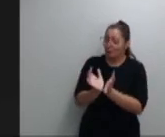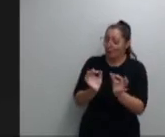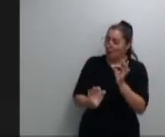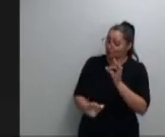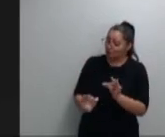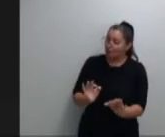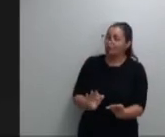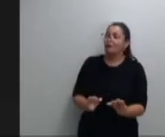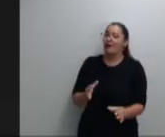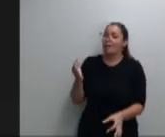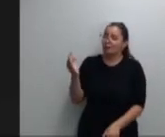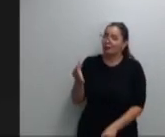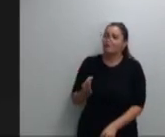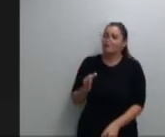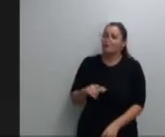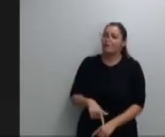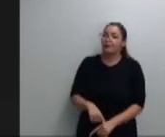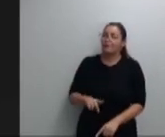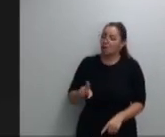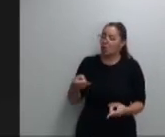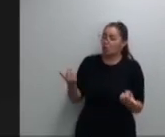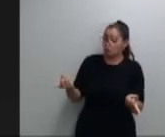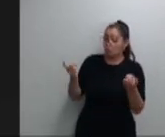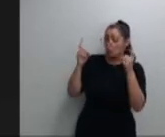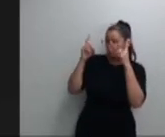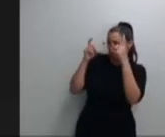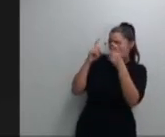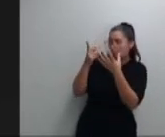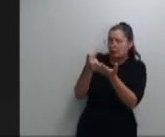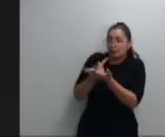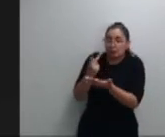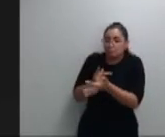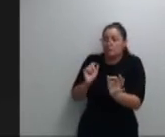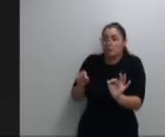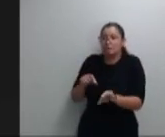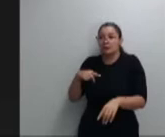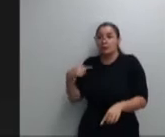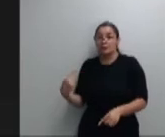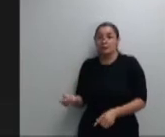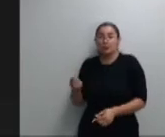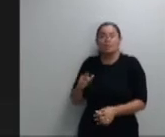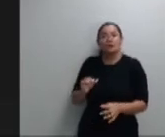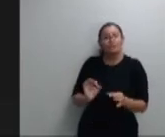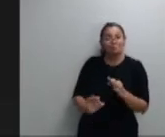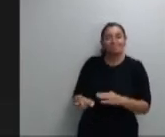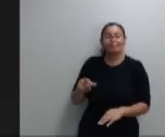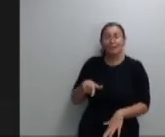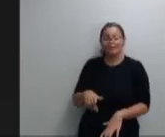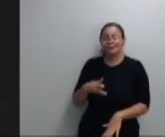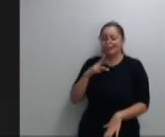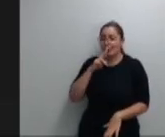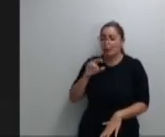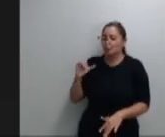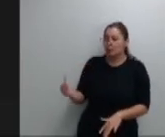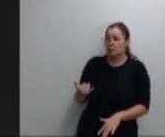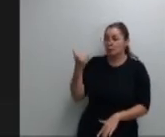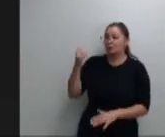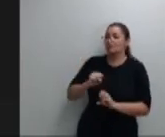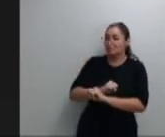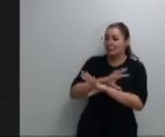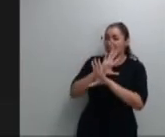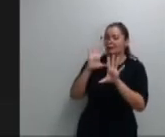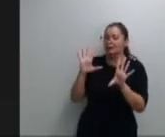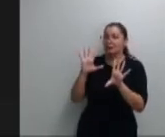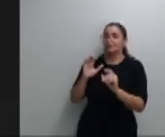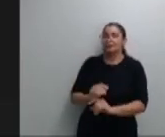se por acaso houver algum equipe por parte dos julgadores, aí sim, haverá oportunidade de esclarecimento de fato.